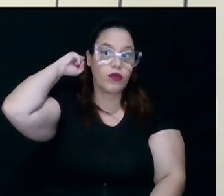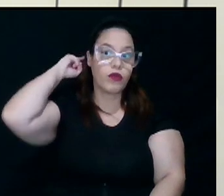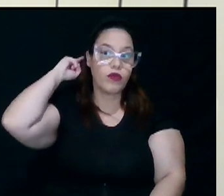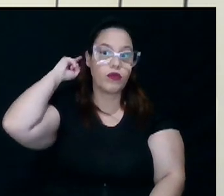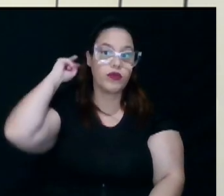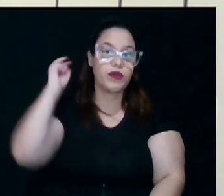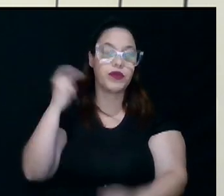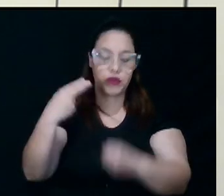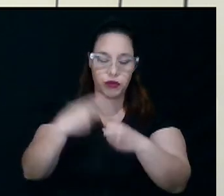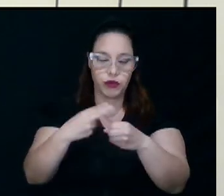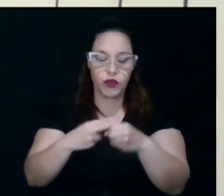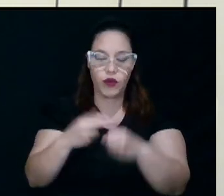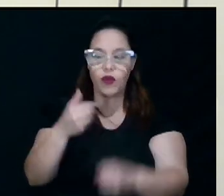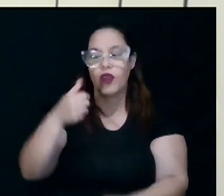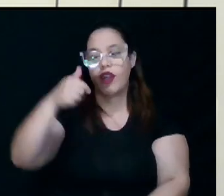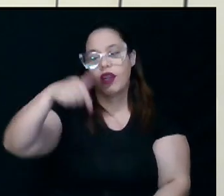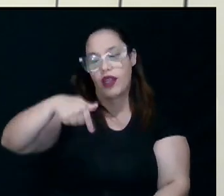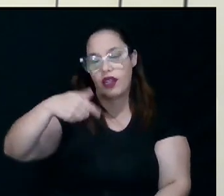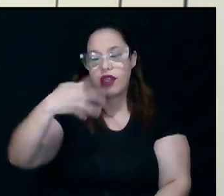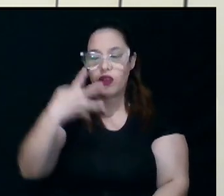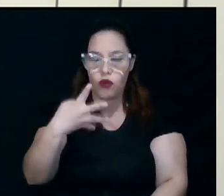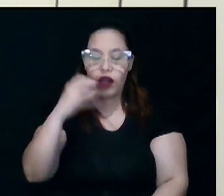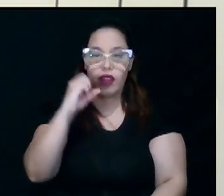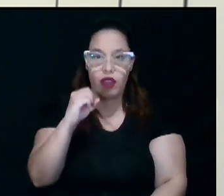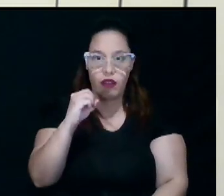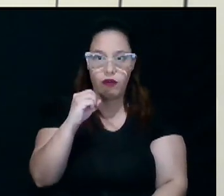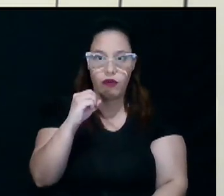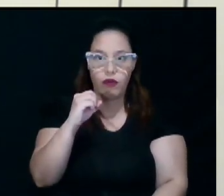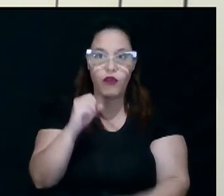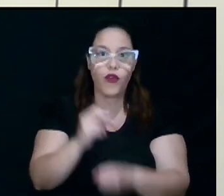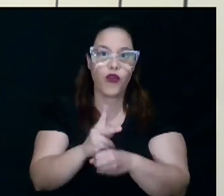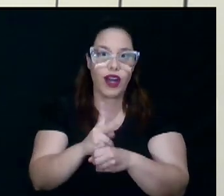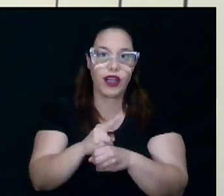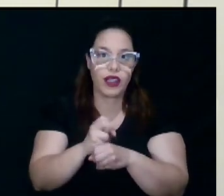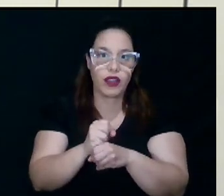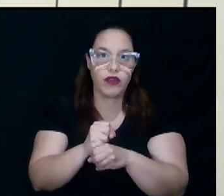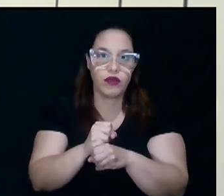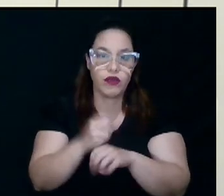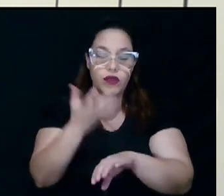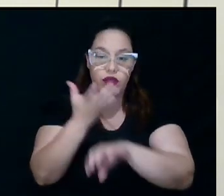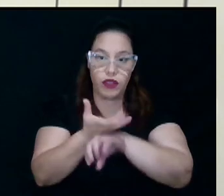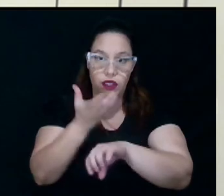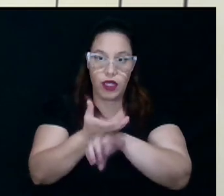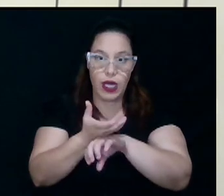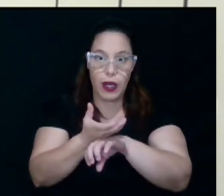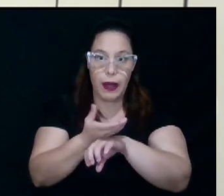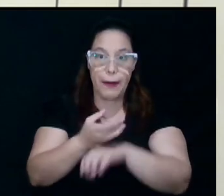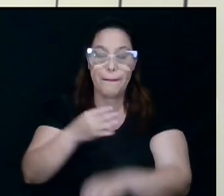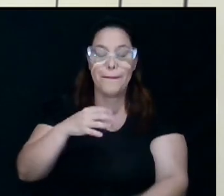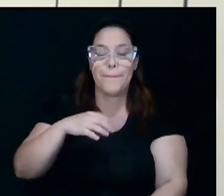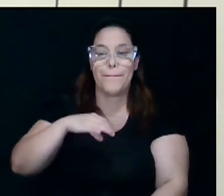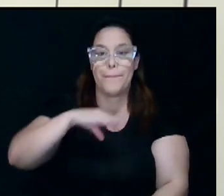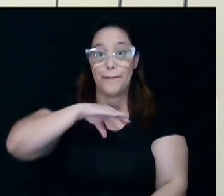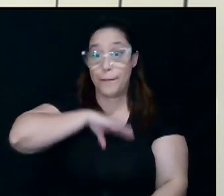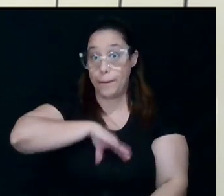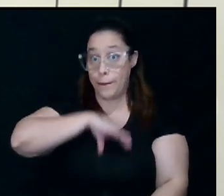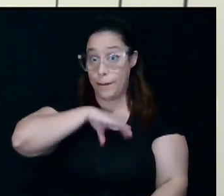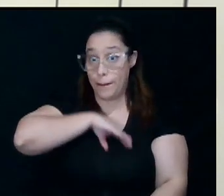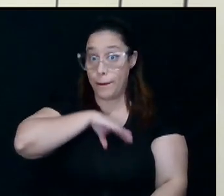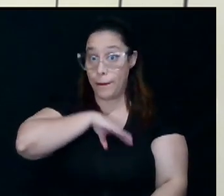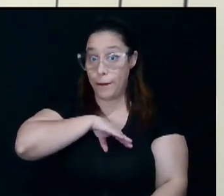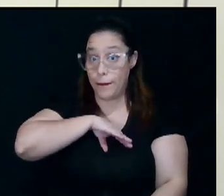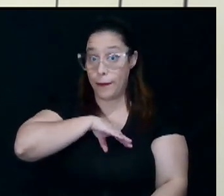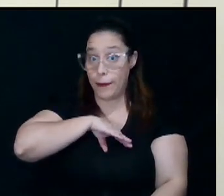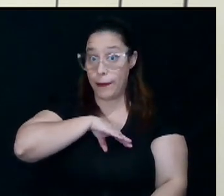vagas, sendo 180 para a disciplina de língua portuguesa e literaturas, de